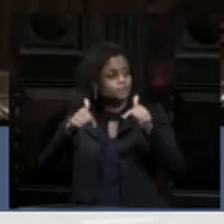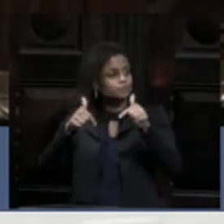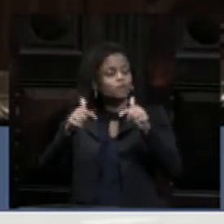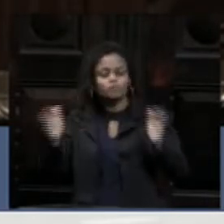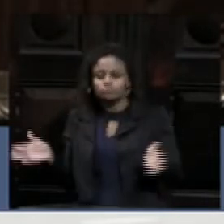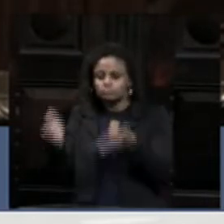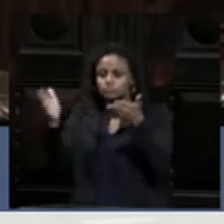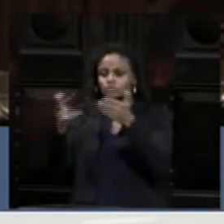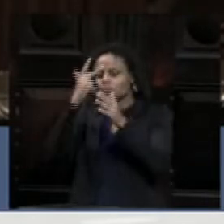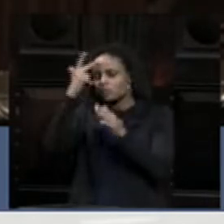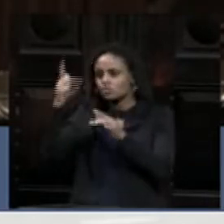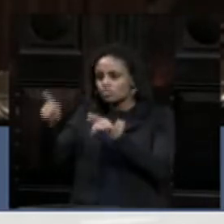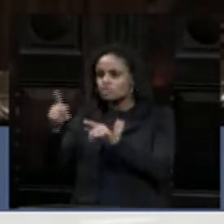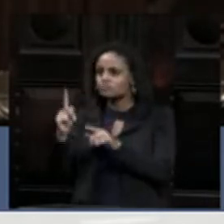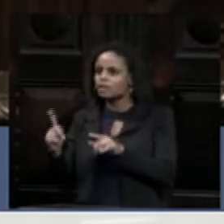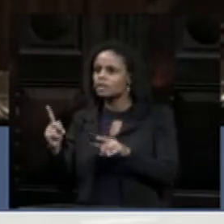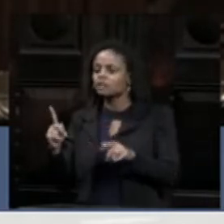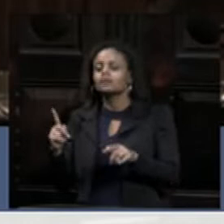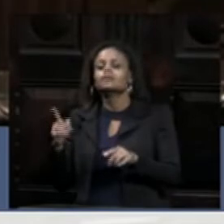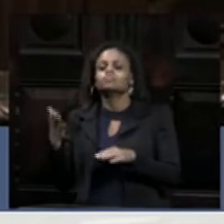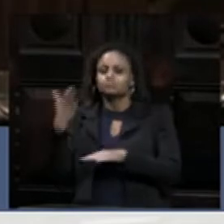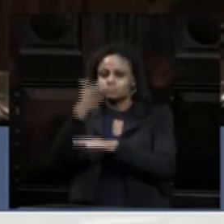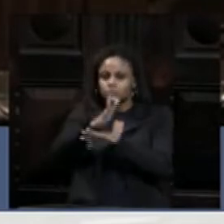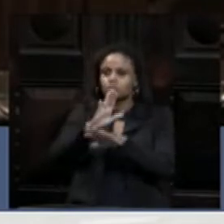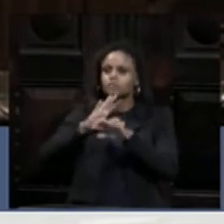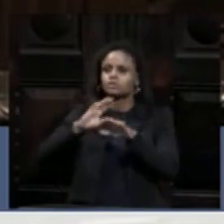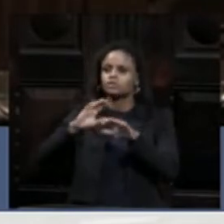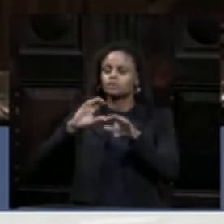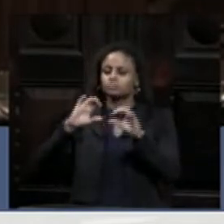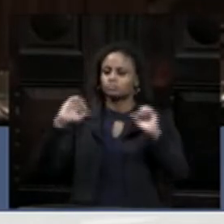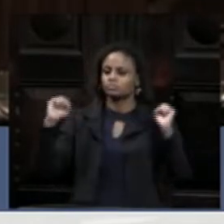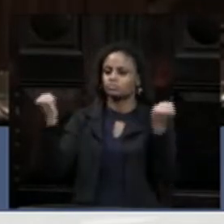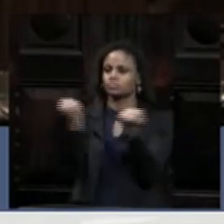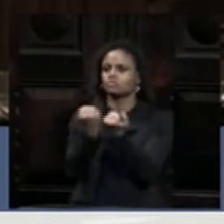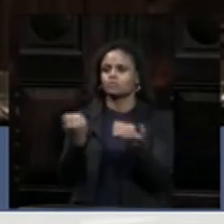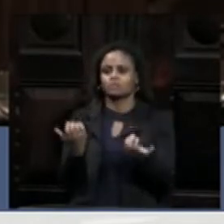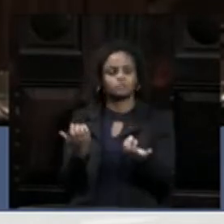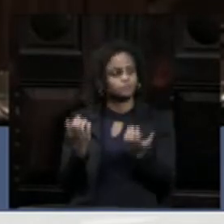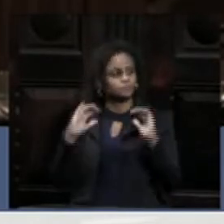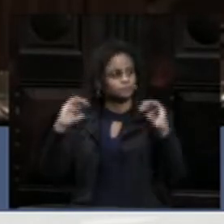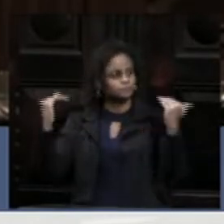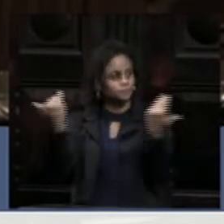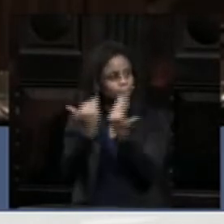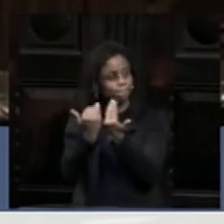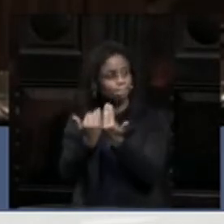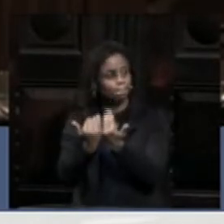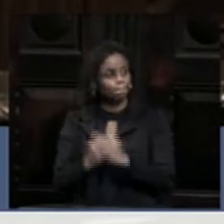ao estádio. Porque estádio vazio é ruim para a televisão, que é a principal fonte